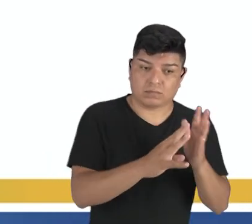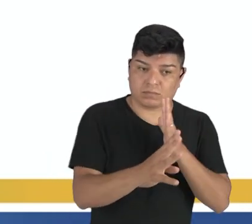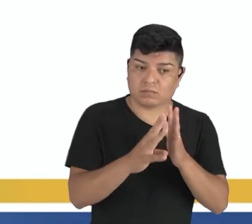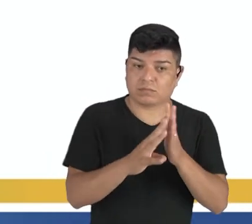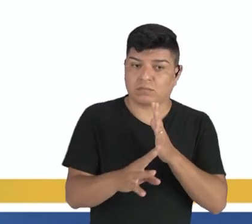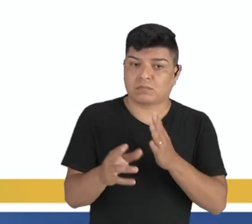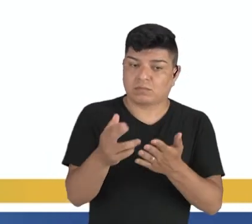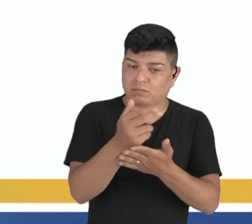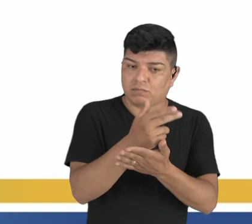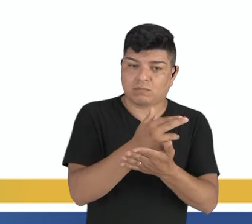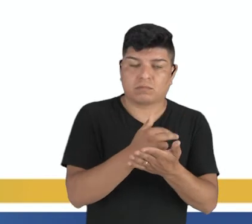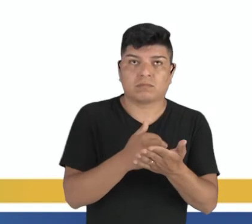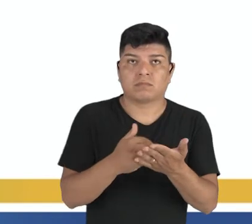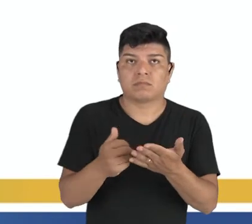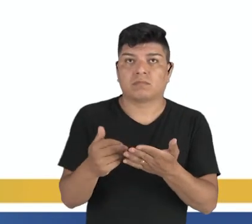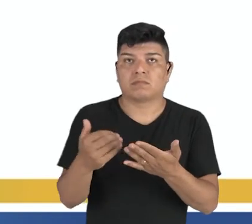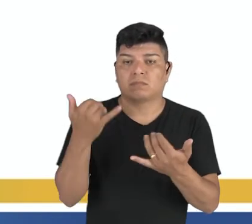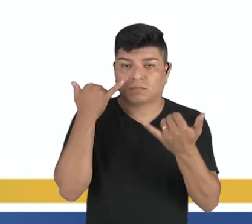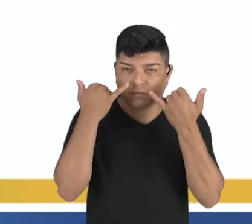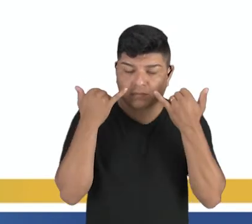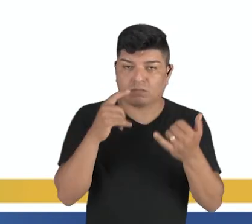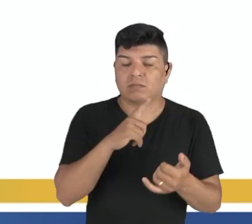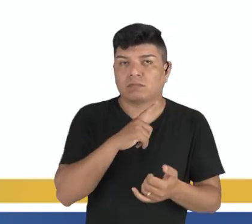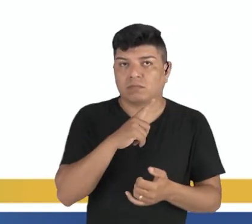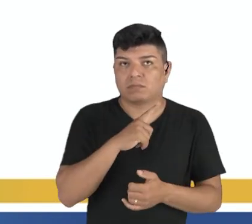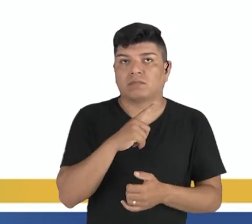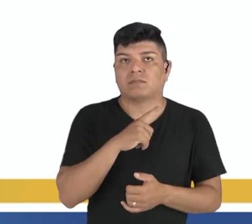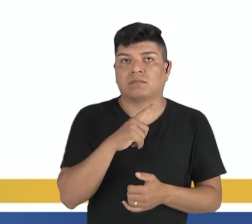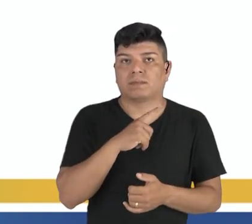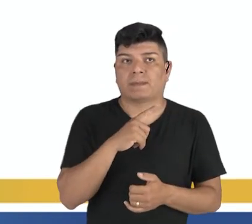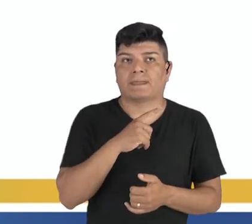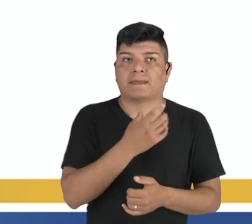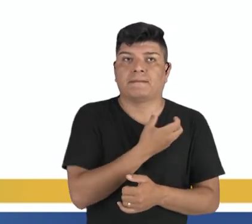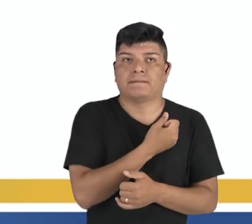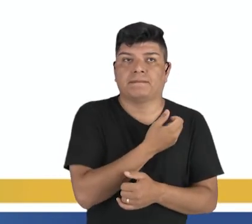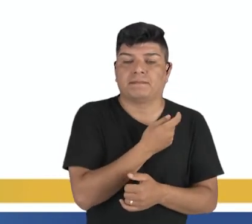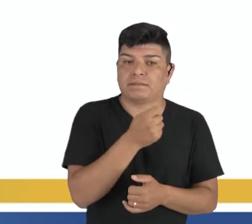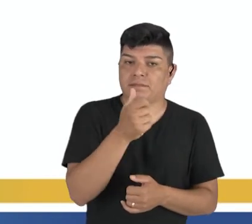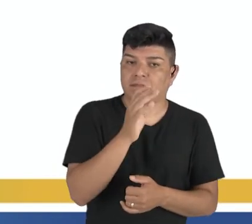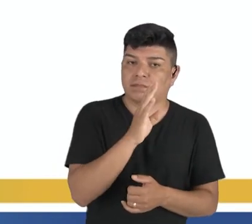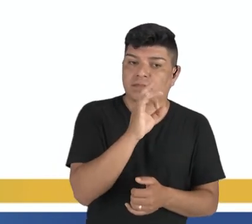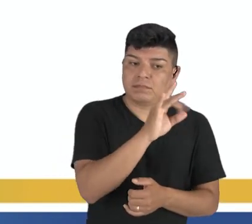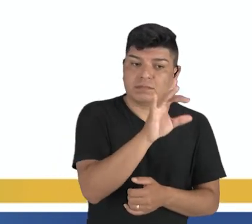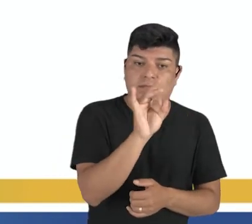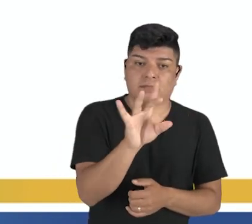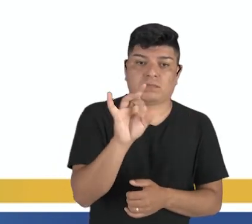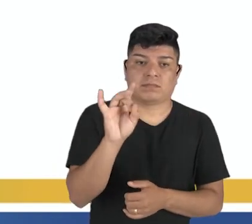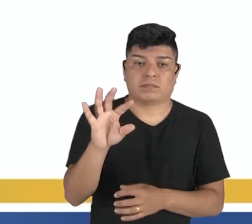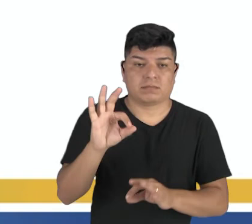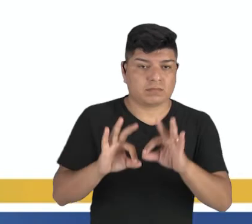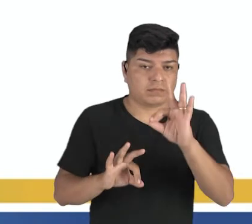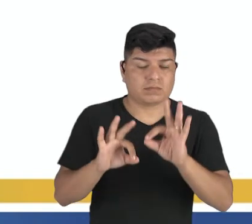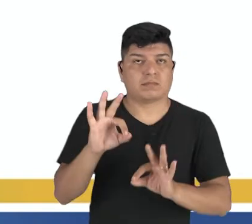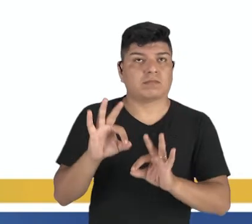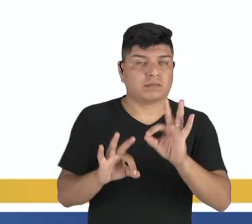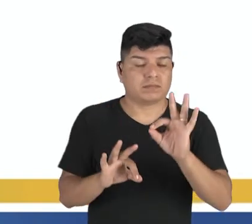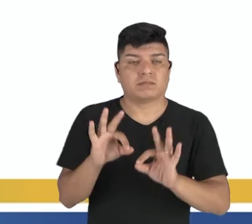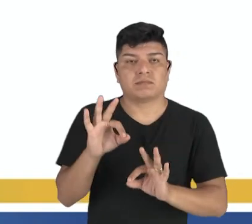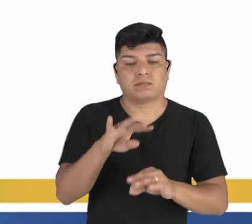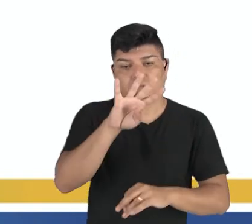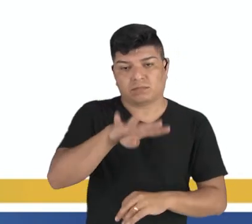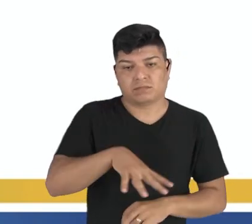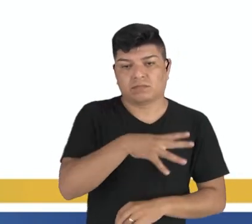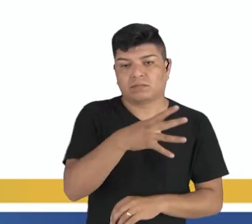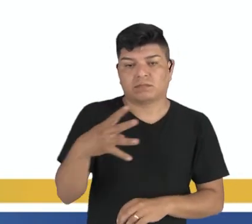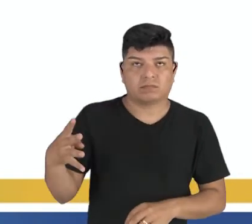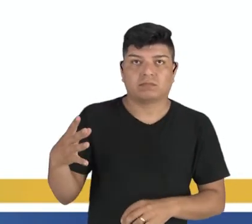estejam desenhadas, temos informações suficientes sobre o número de moedas em cada etapa para organizá-la em uma